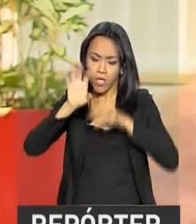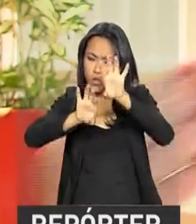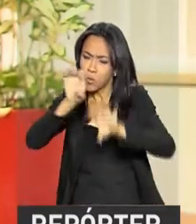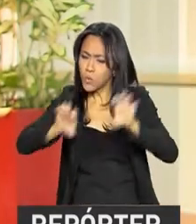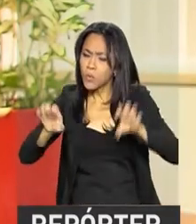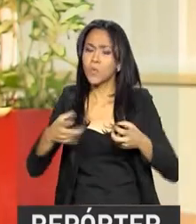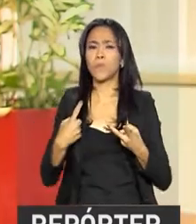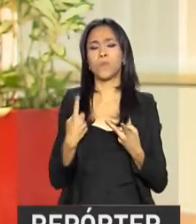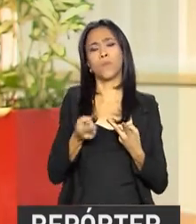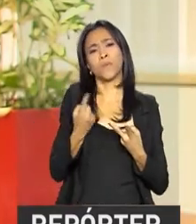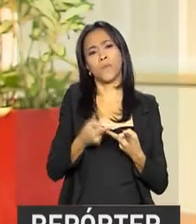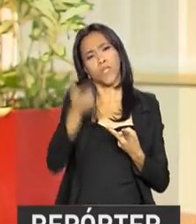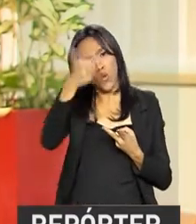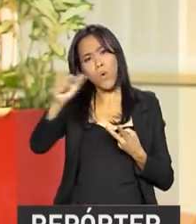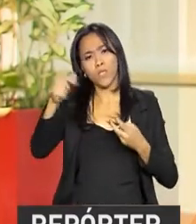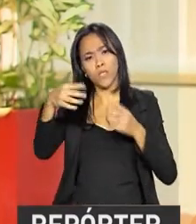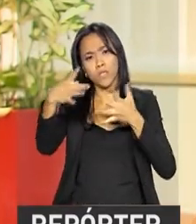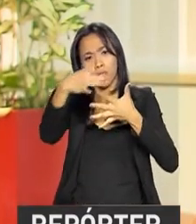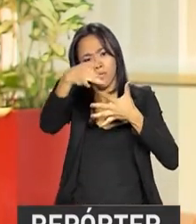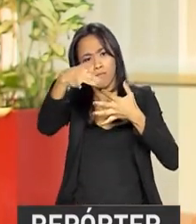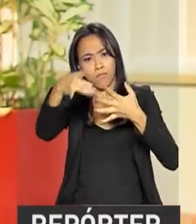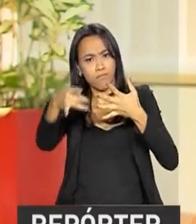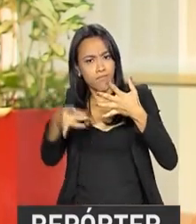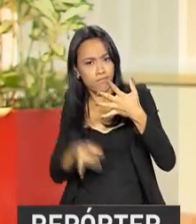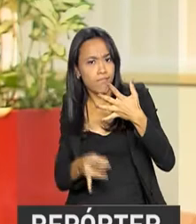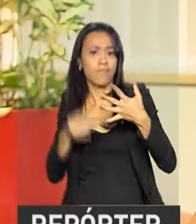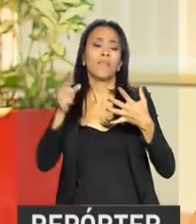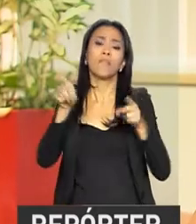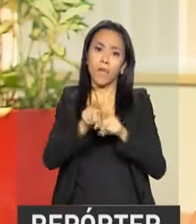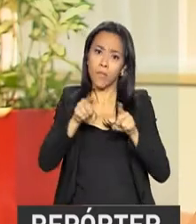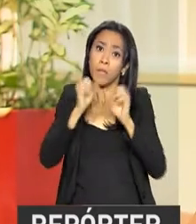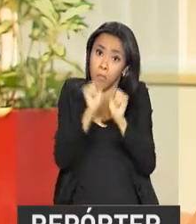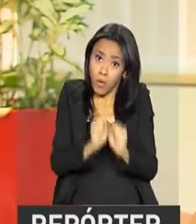infraestrutura e quanto a outros quesitos, ela também pode melhorar